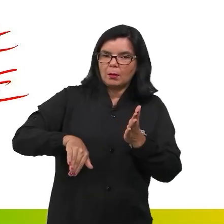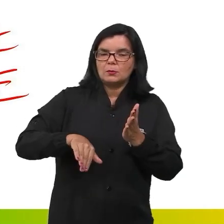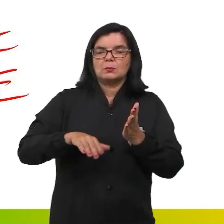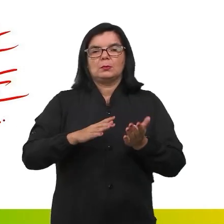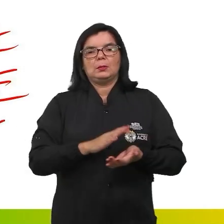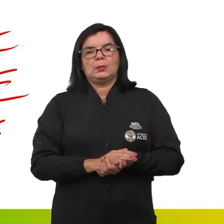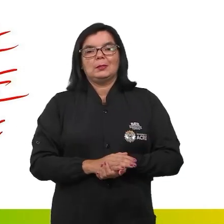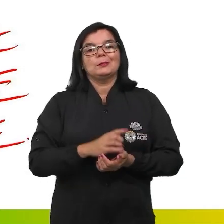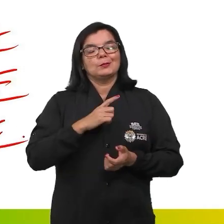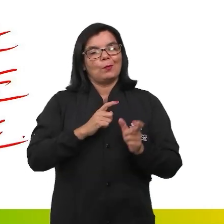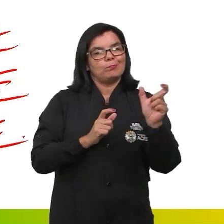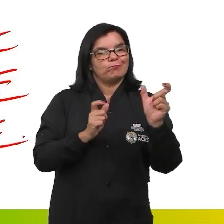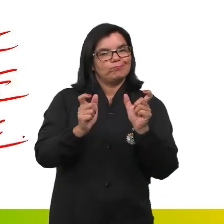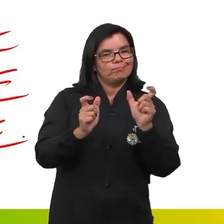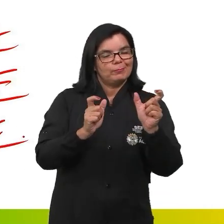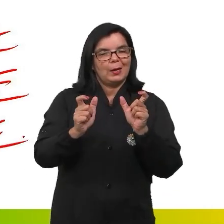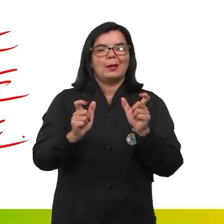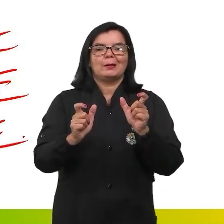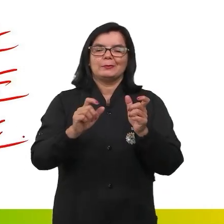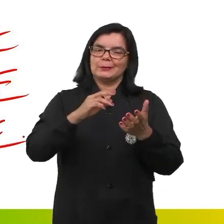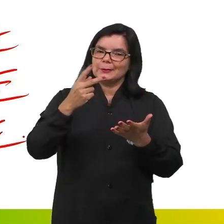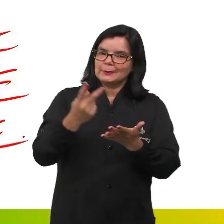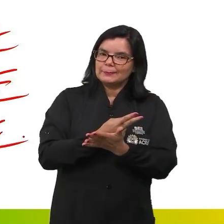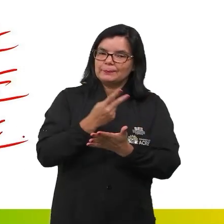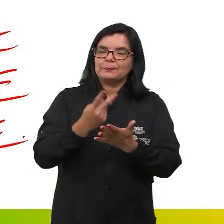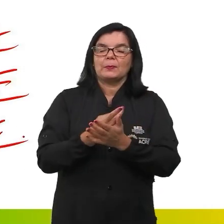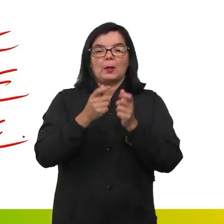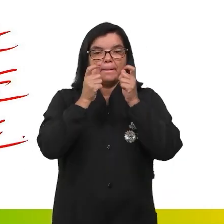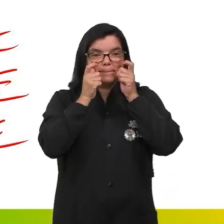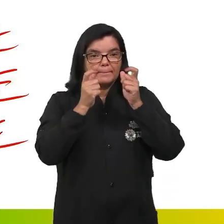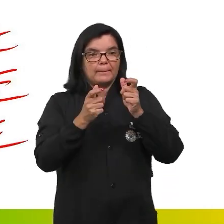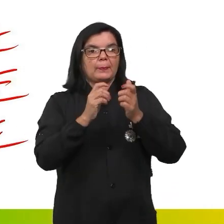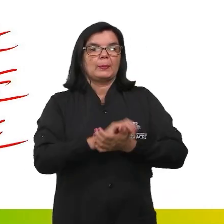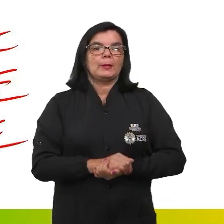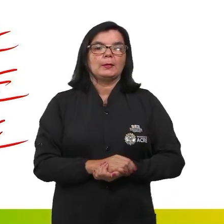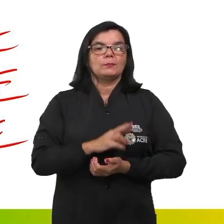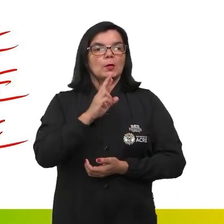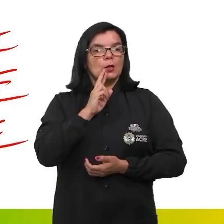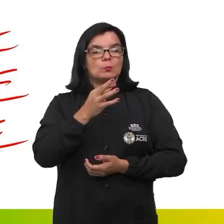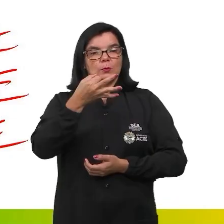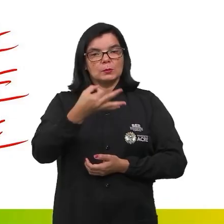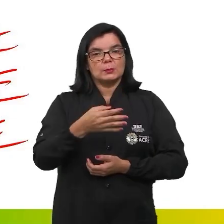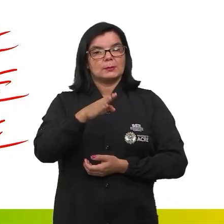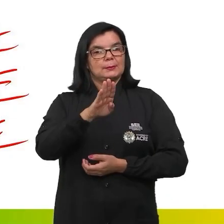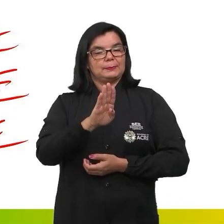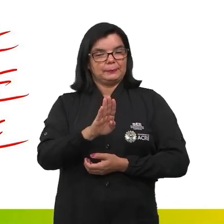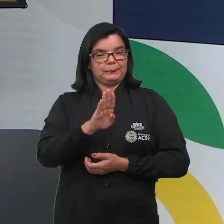excluído, são termos aí que deixam questões erradas e temos que prestar atenção. O subolão, sua letra